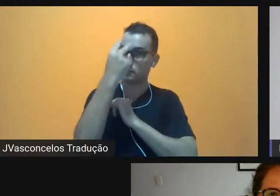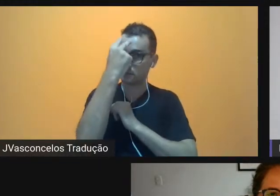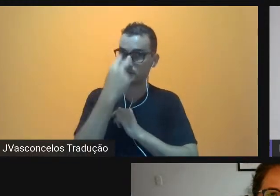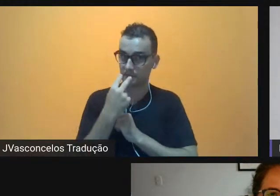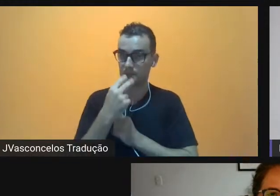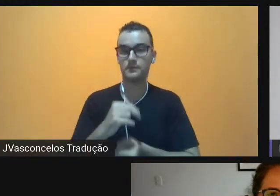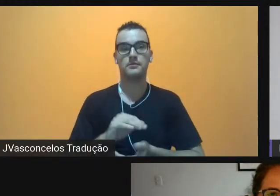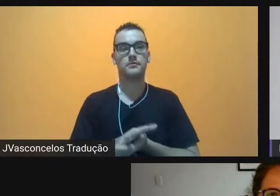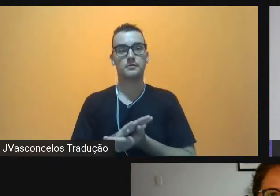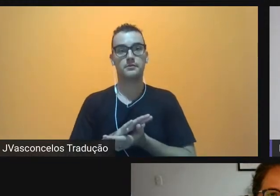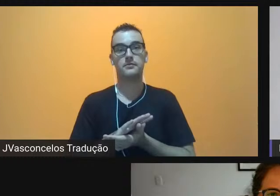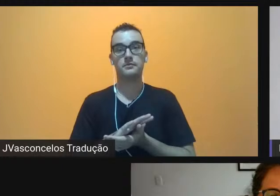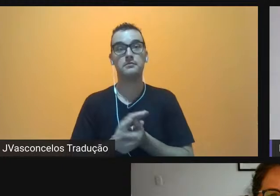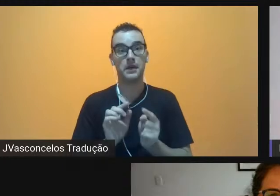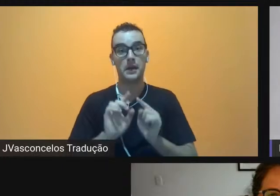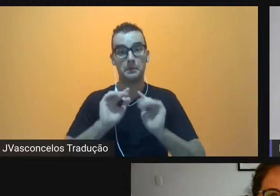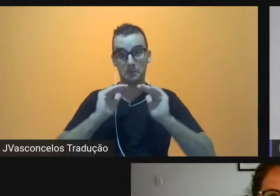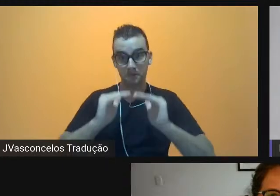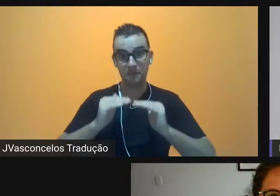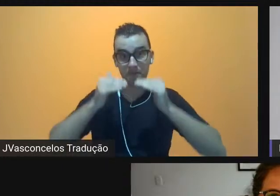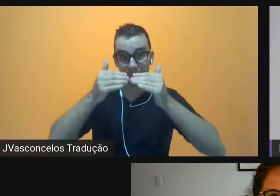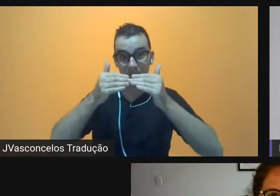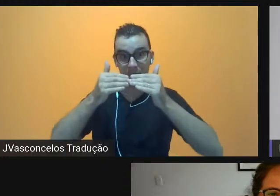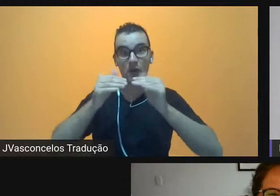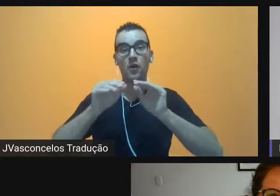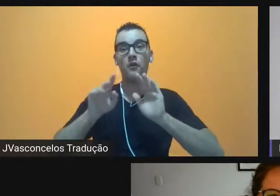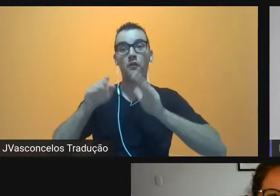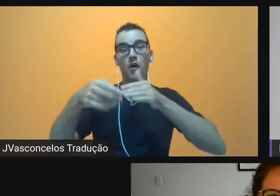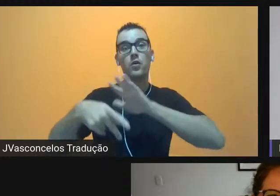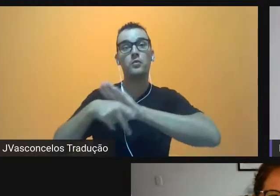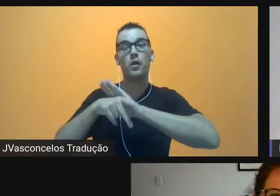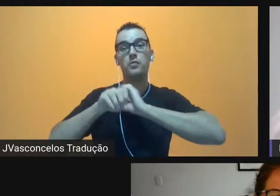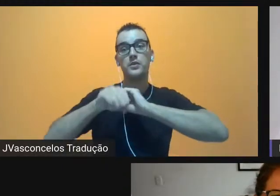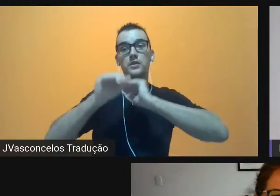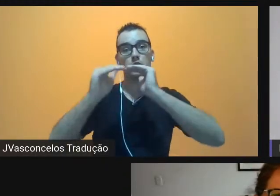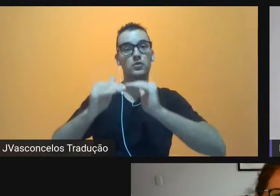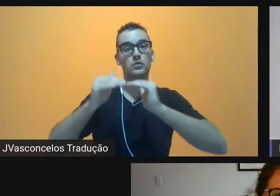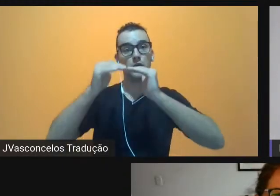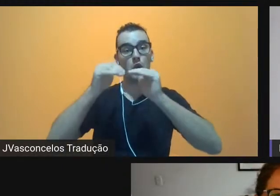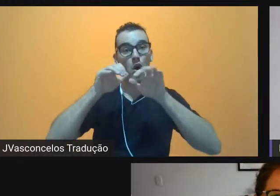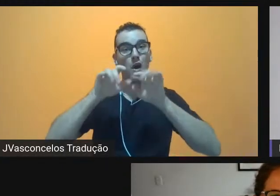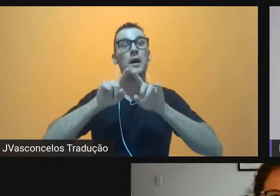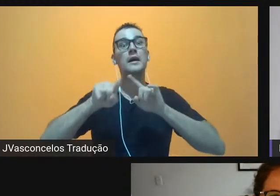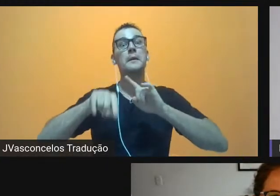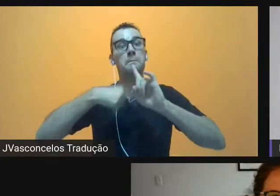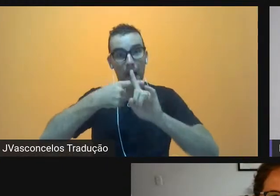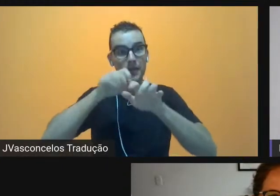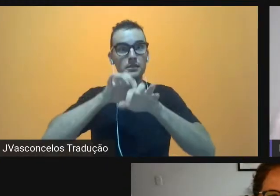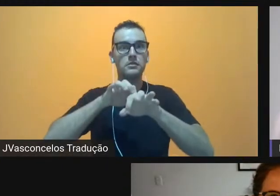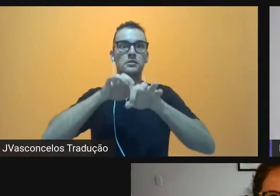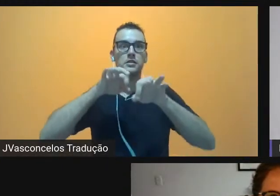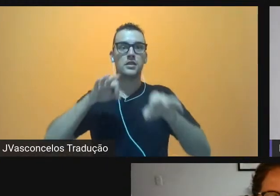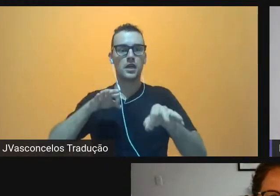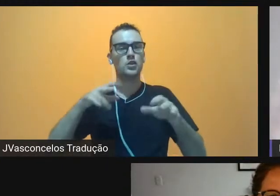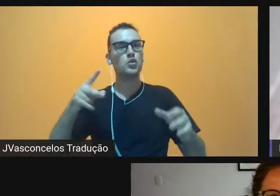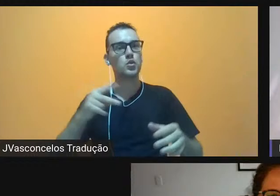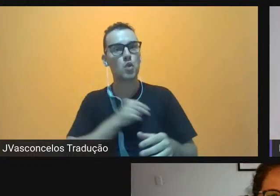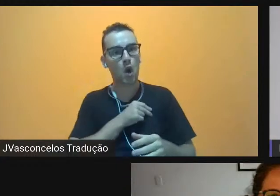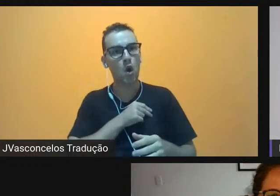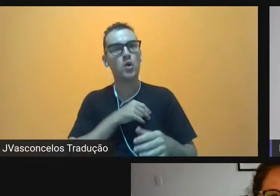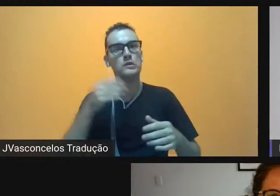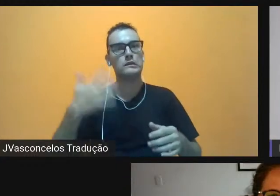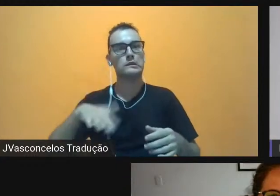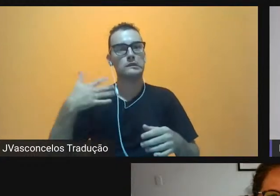ainda no ensino superior e à distância. Né? Eu fico imaginando os desafios que não é fazer